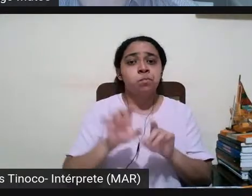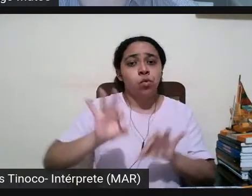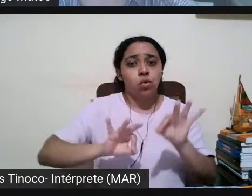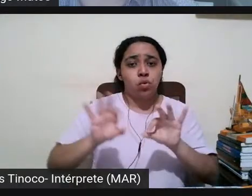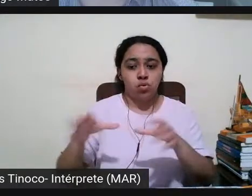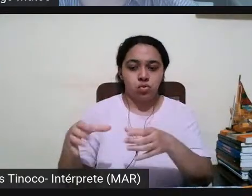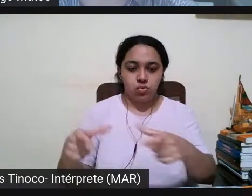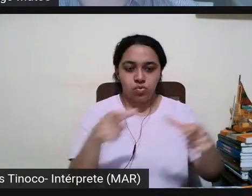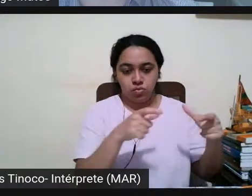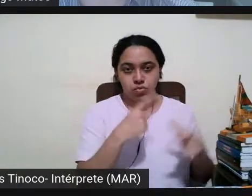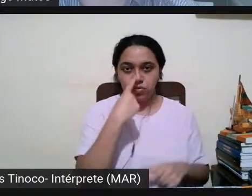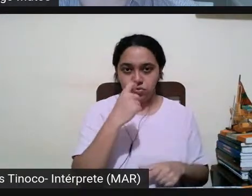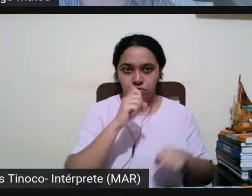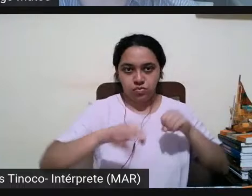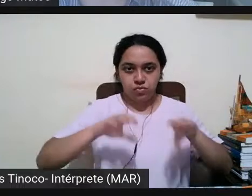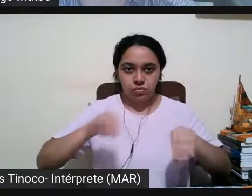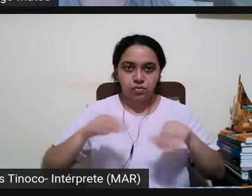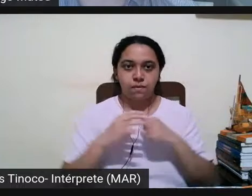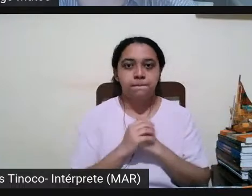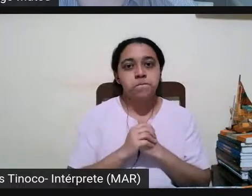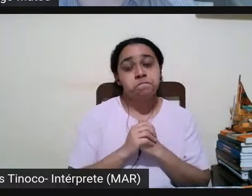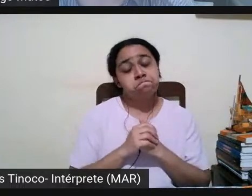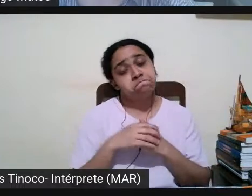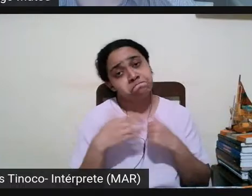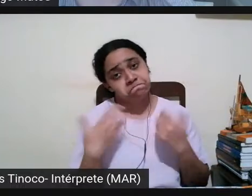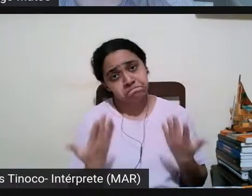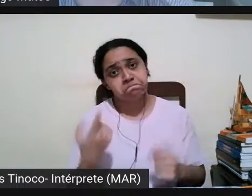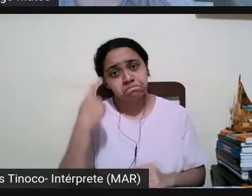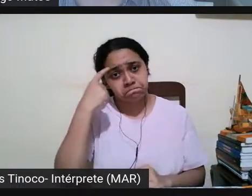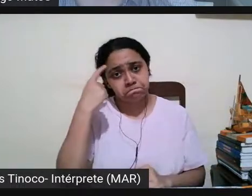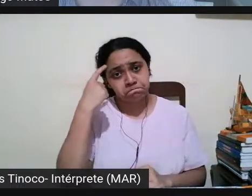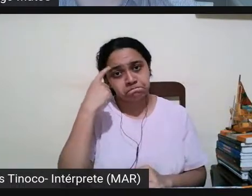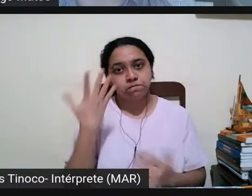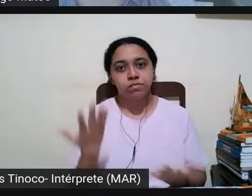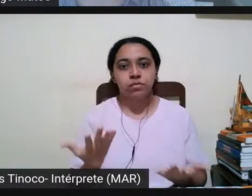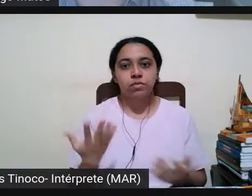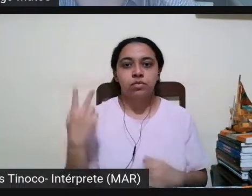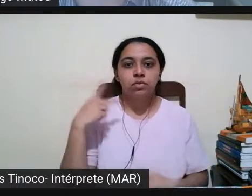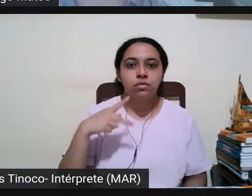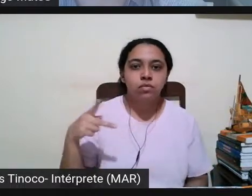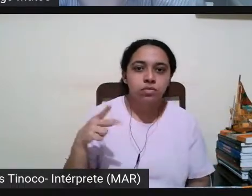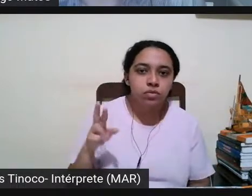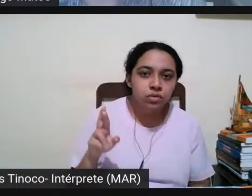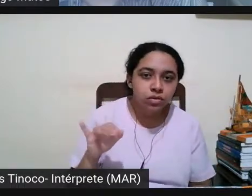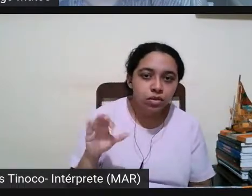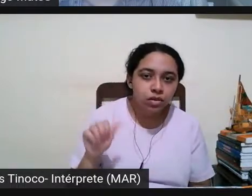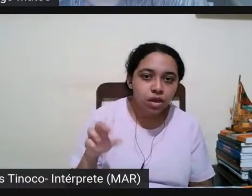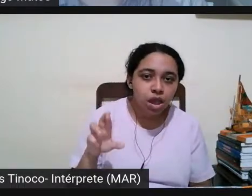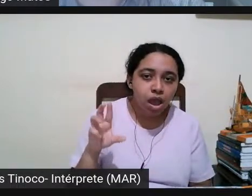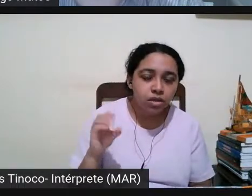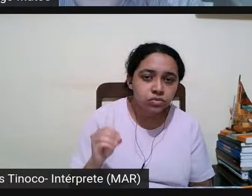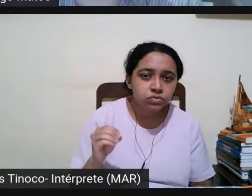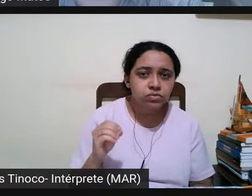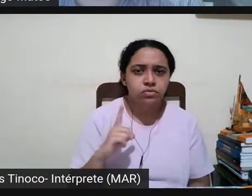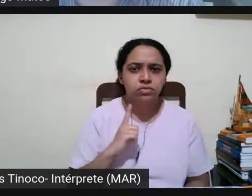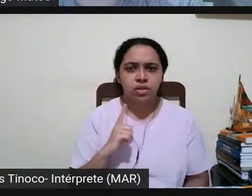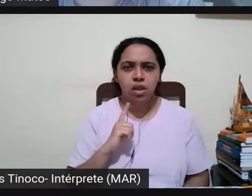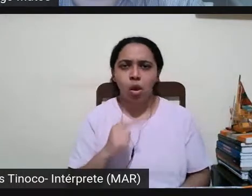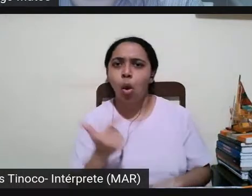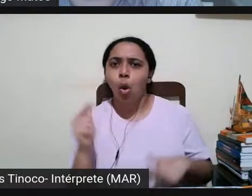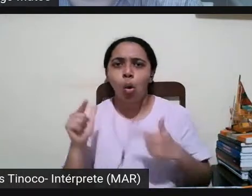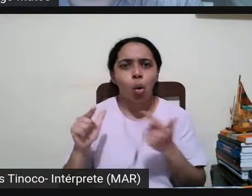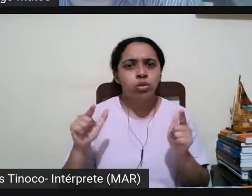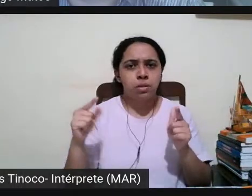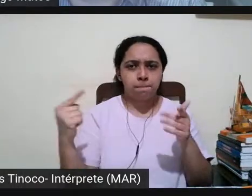E aí a donde é isso é professor Ricardo a gente tem ainda mais